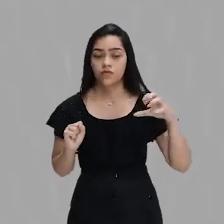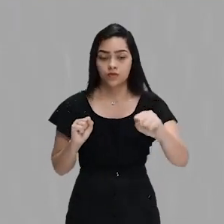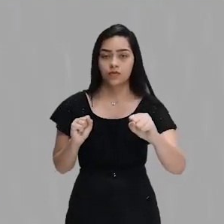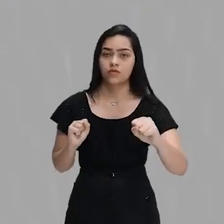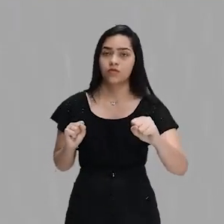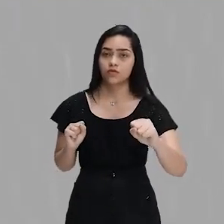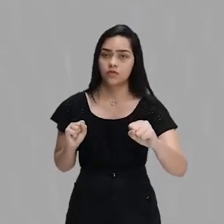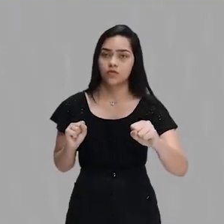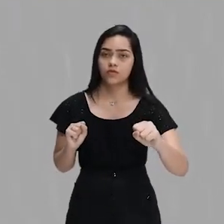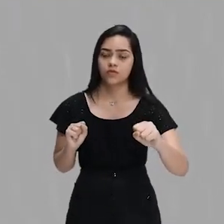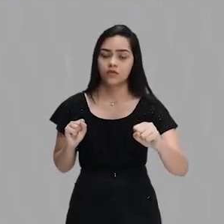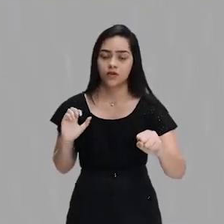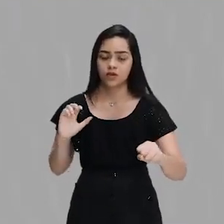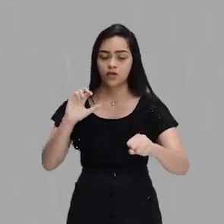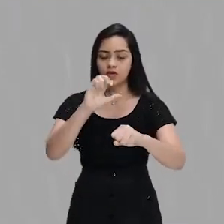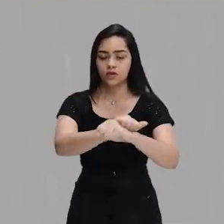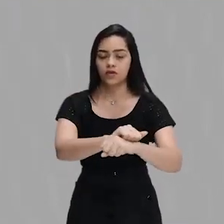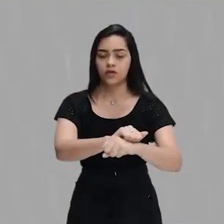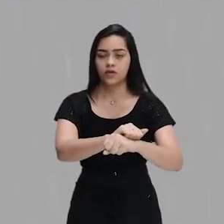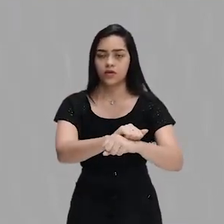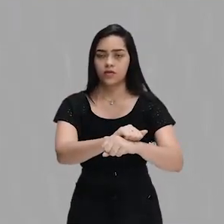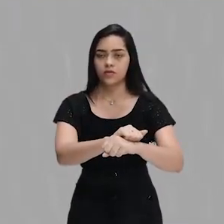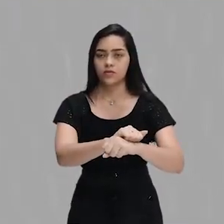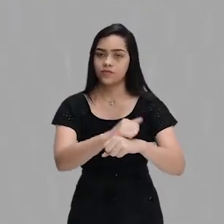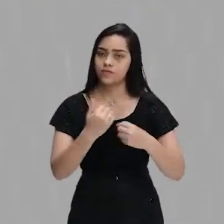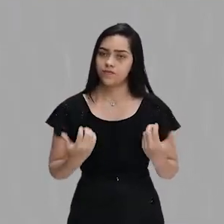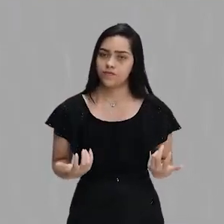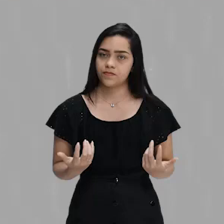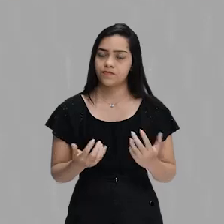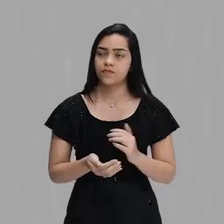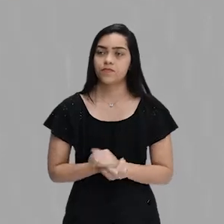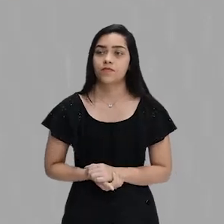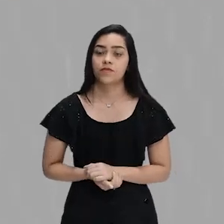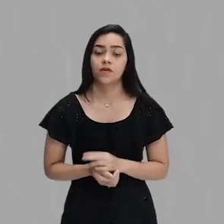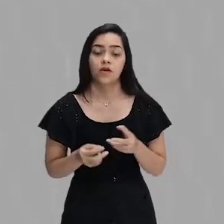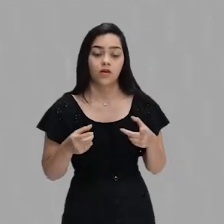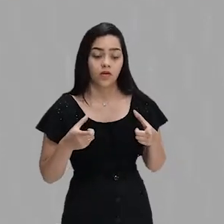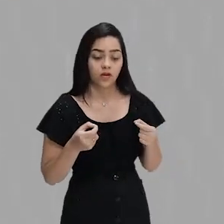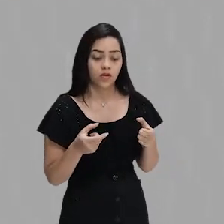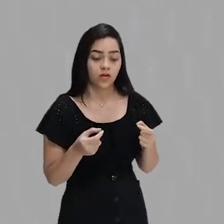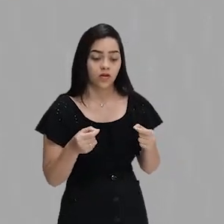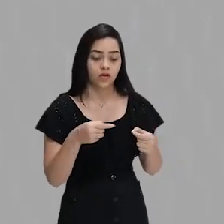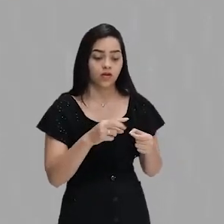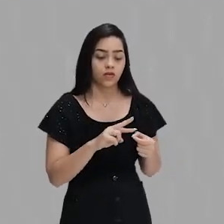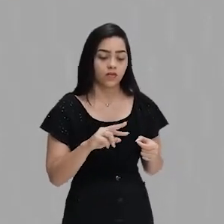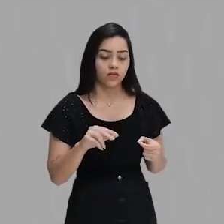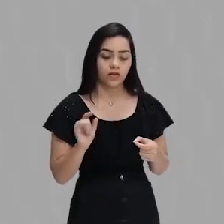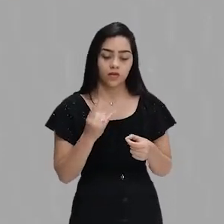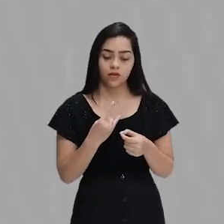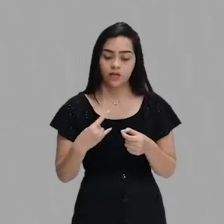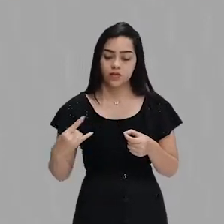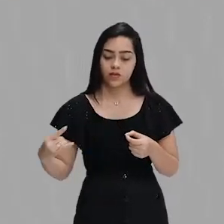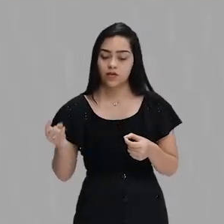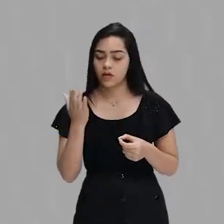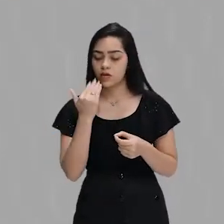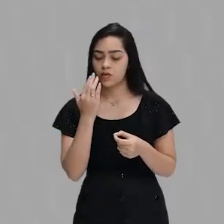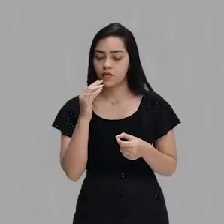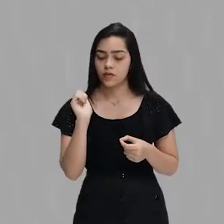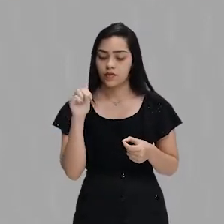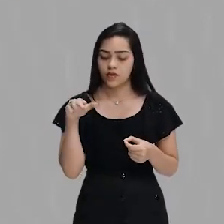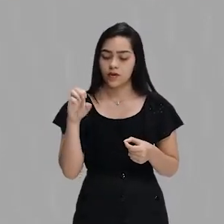este possível predador desse caranguejo. Então, o caranguejo, ele atrai alimento para a